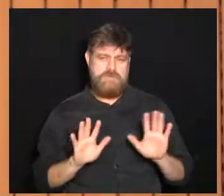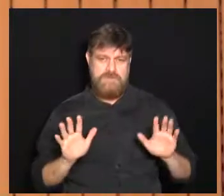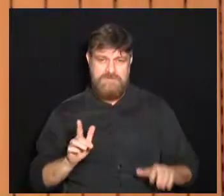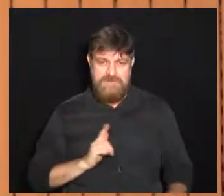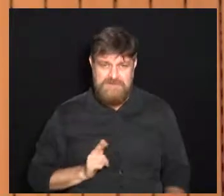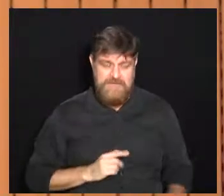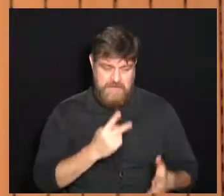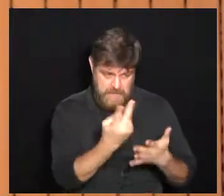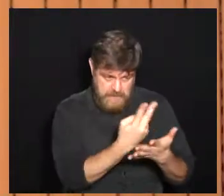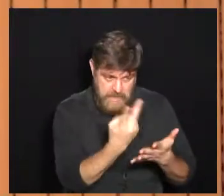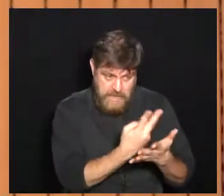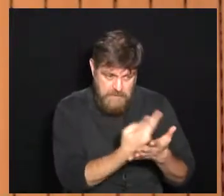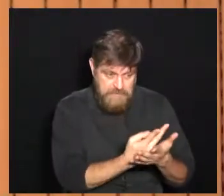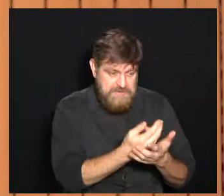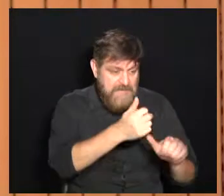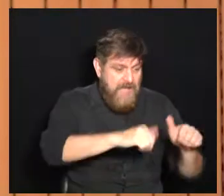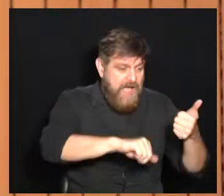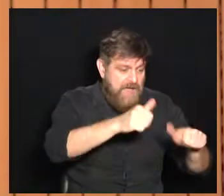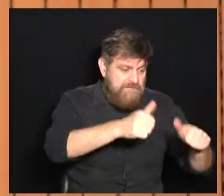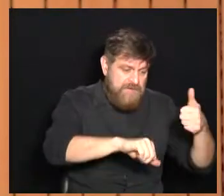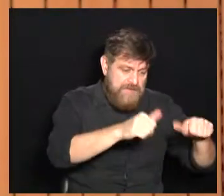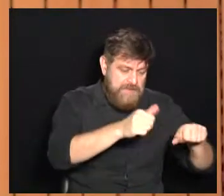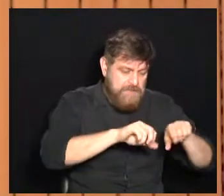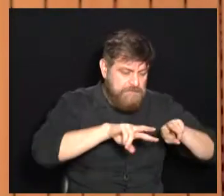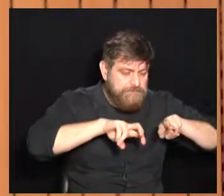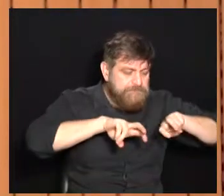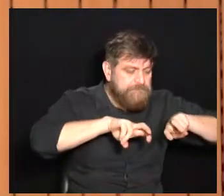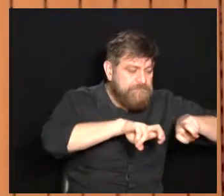Apenas que tem que ser apurada com todo